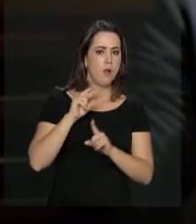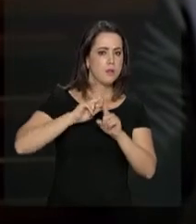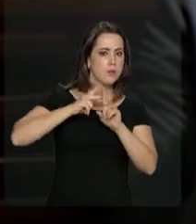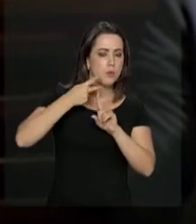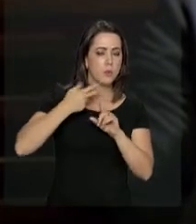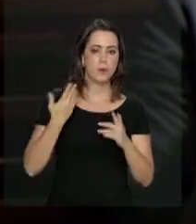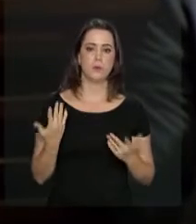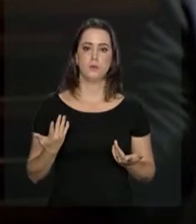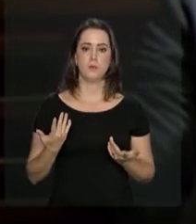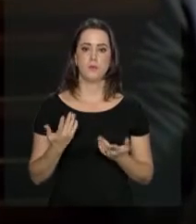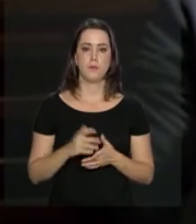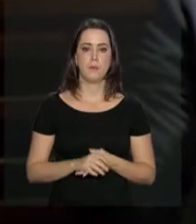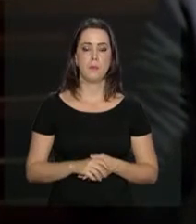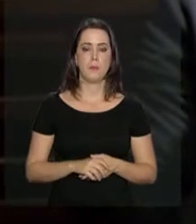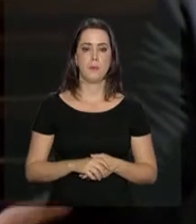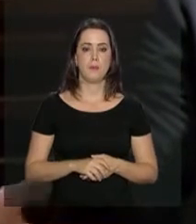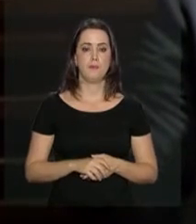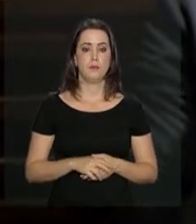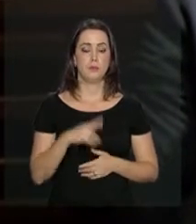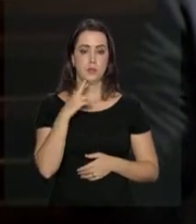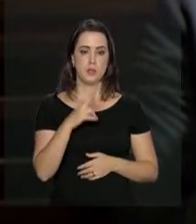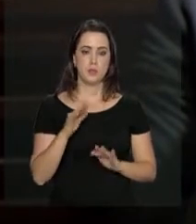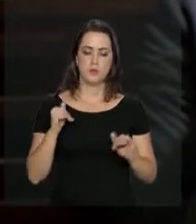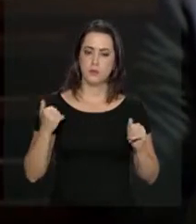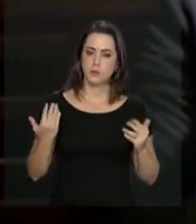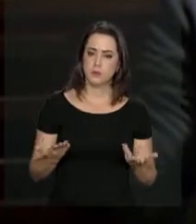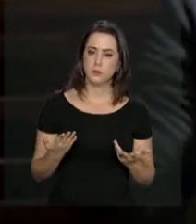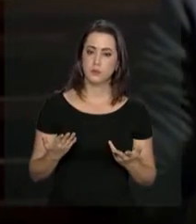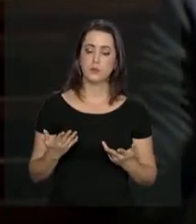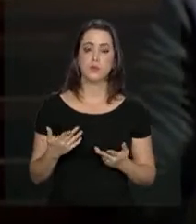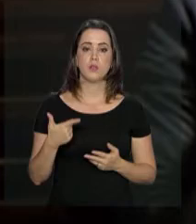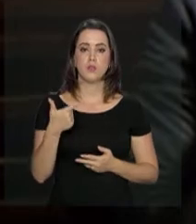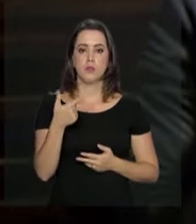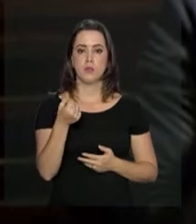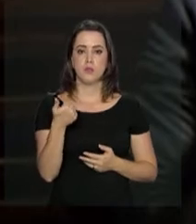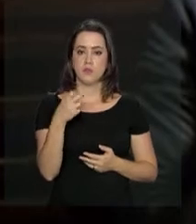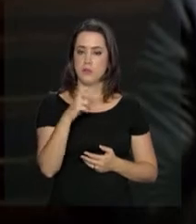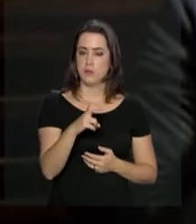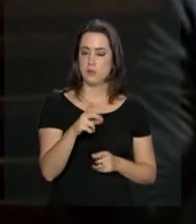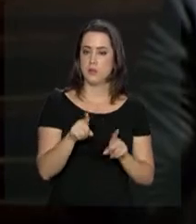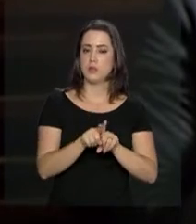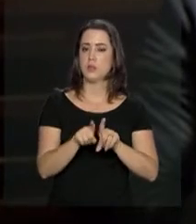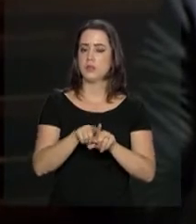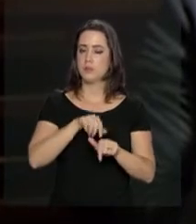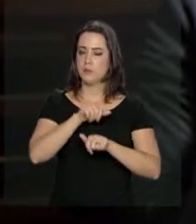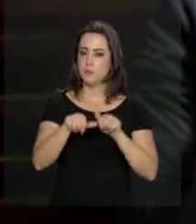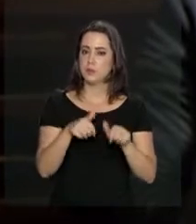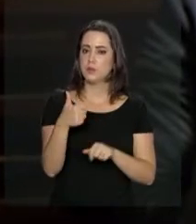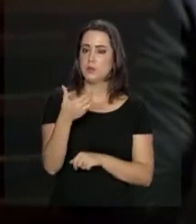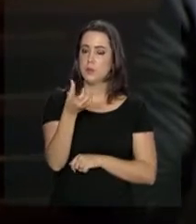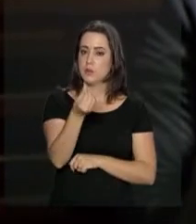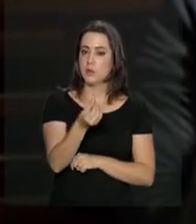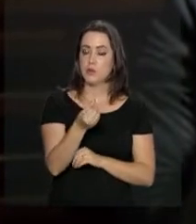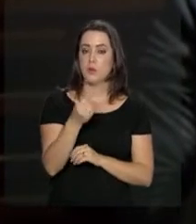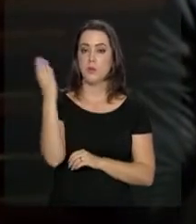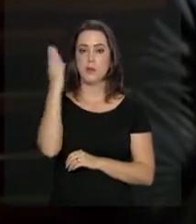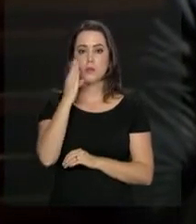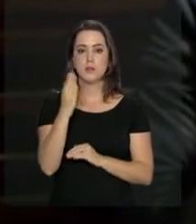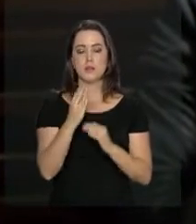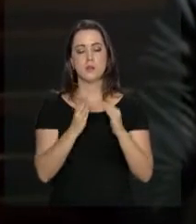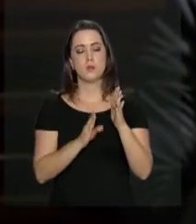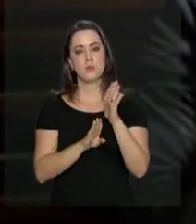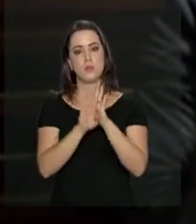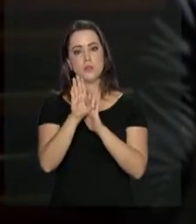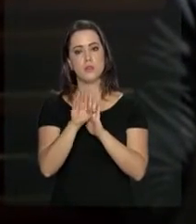o resultado disso em 2015/16 o país cresceu menos sete em